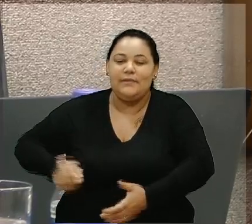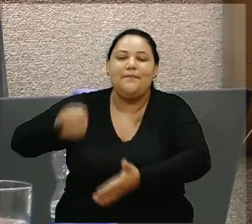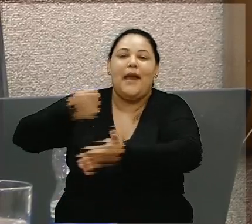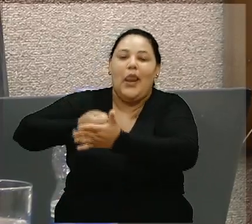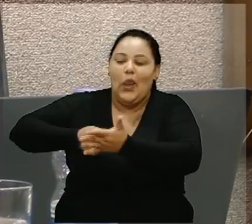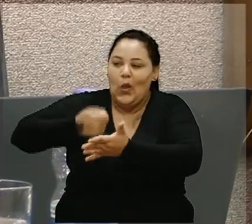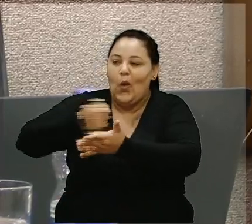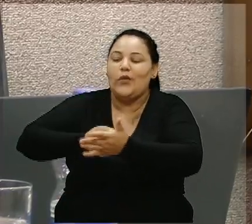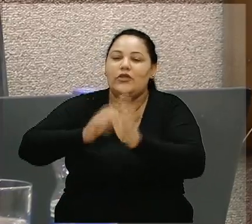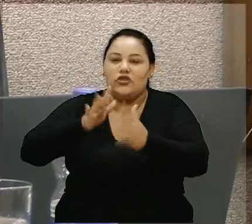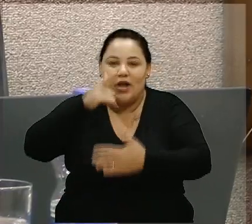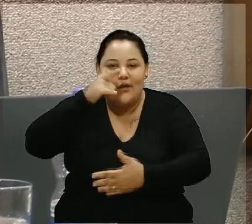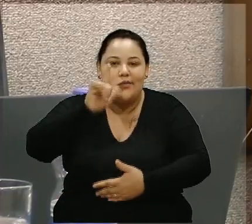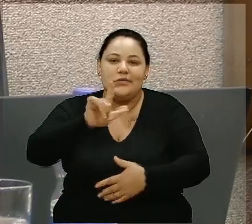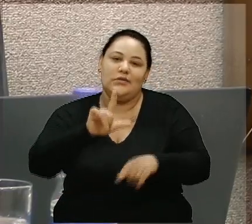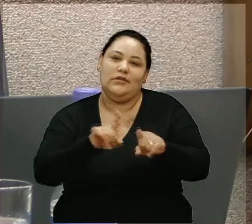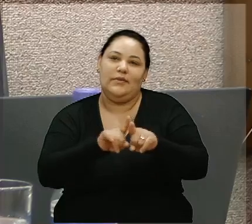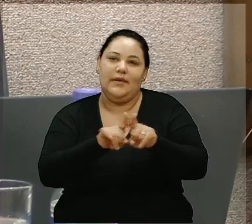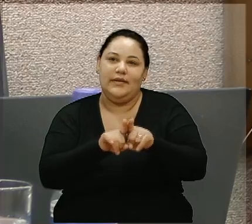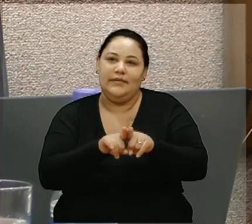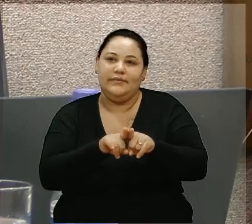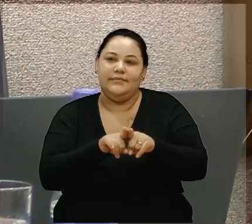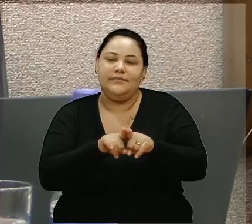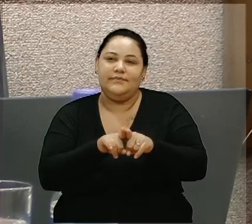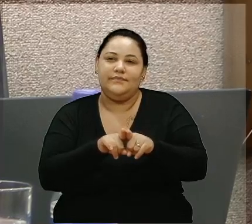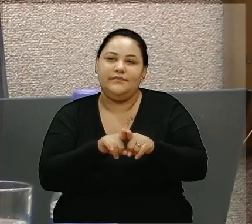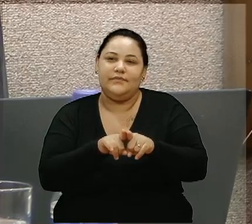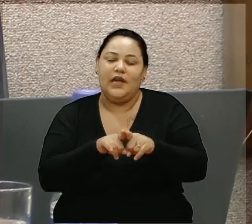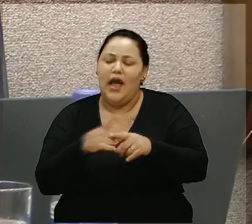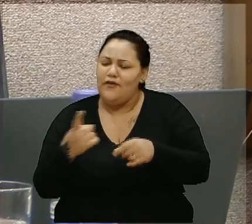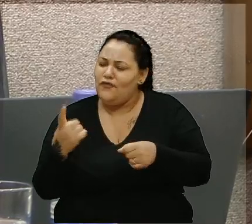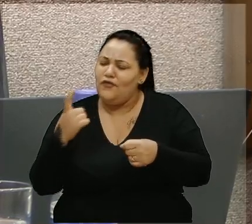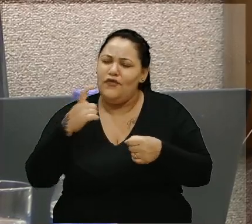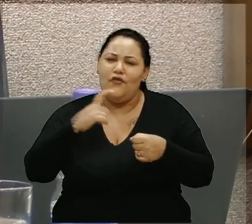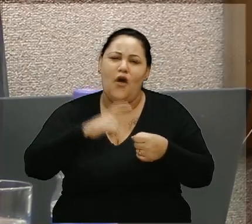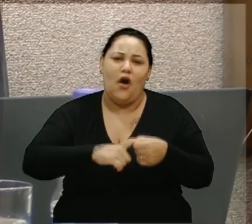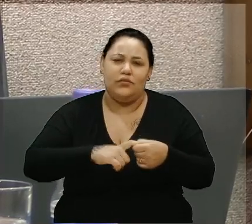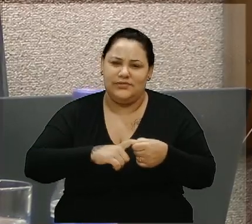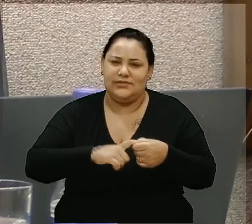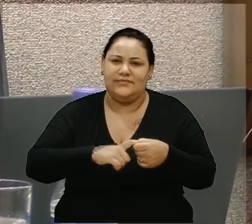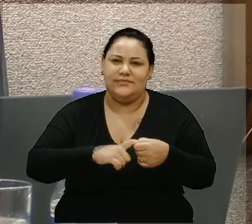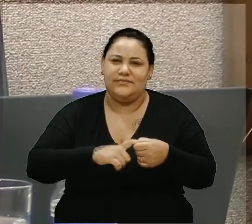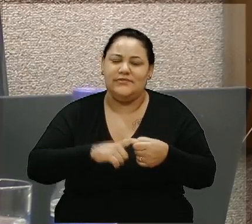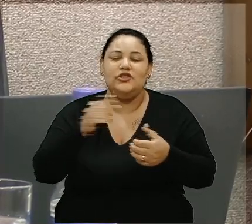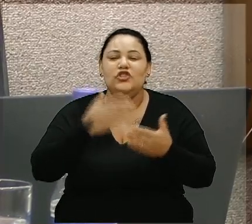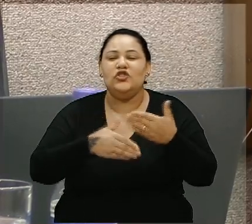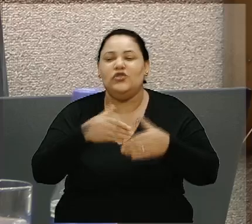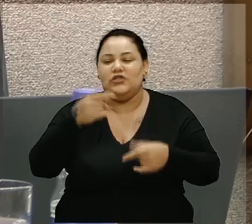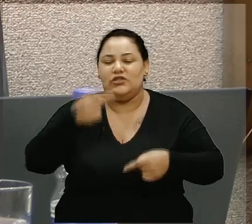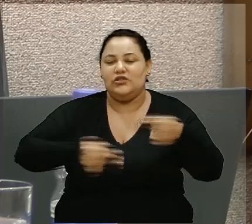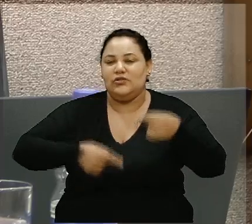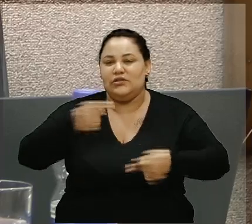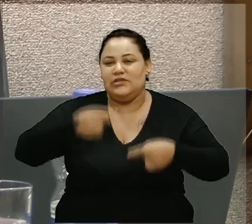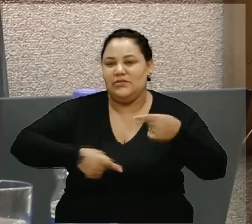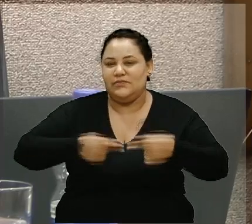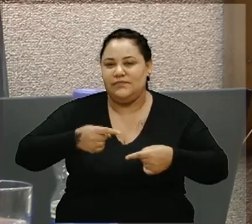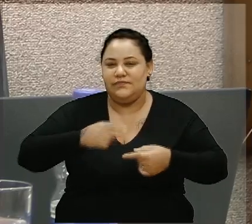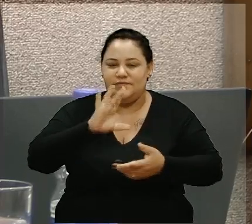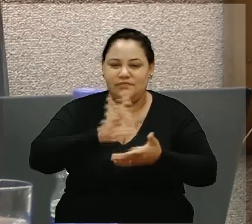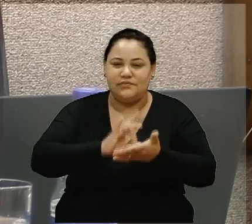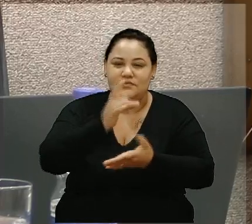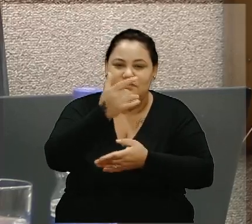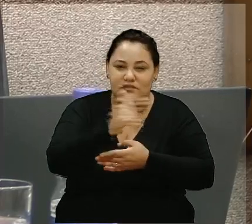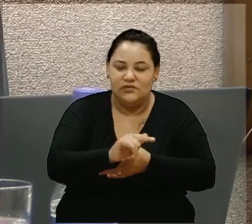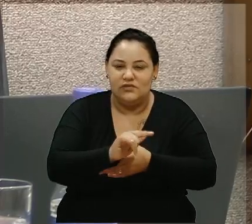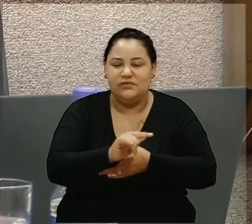uma conquista nossa, né? Aí voltou toda a discussão sobre a implementação dos